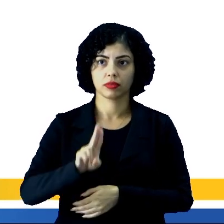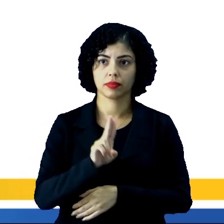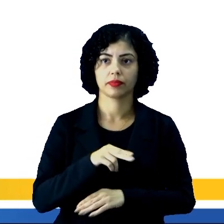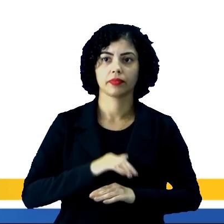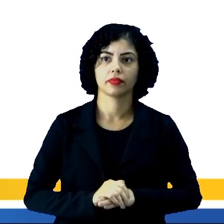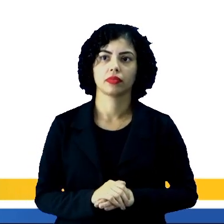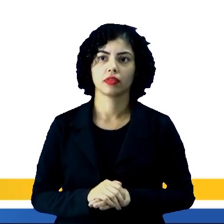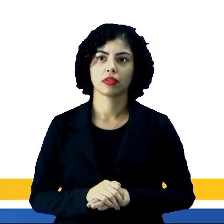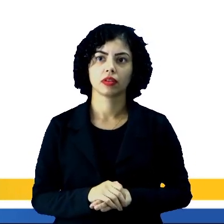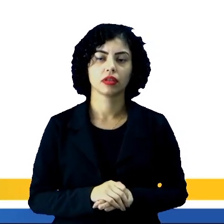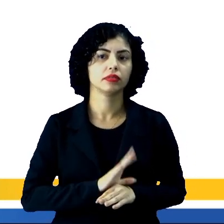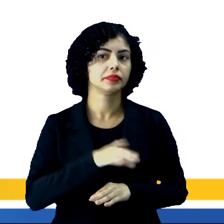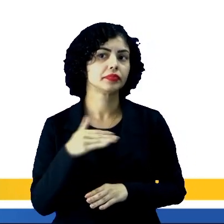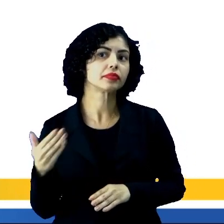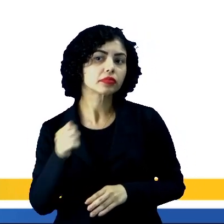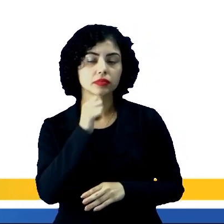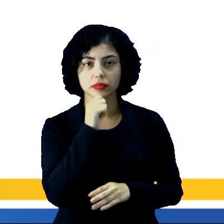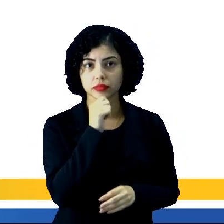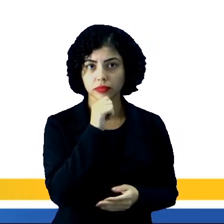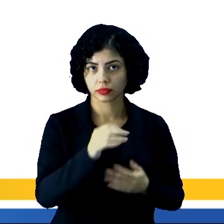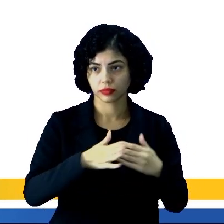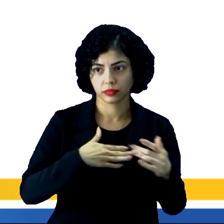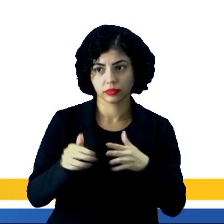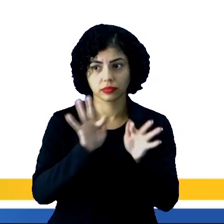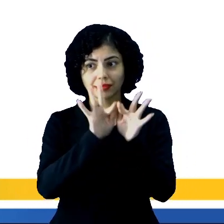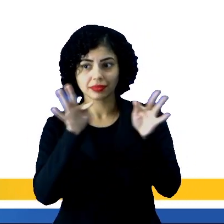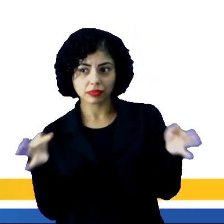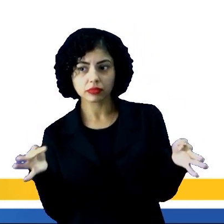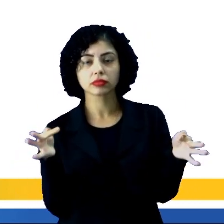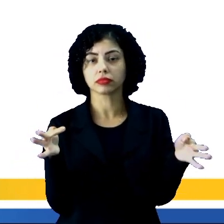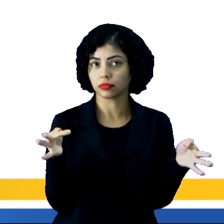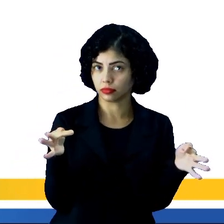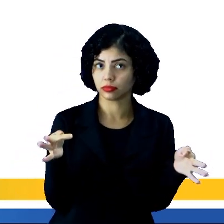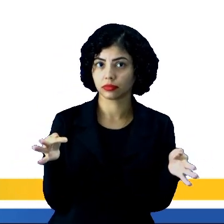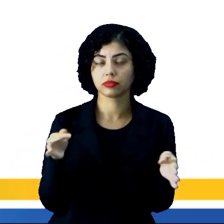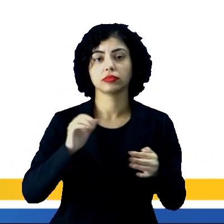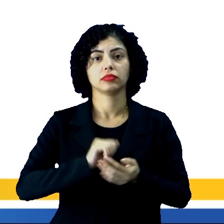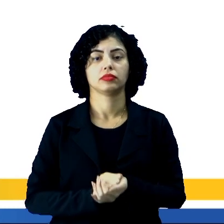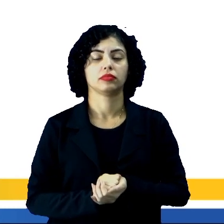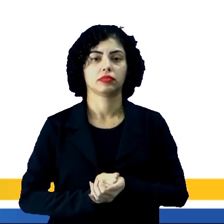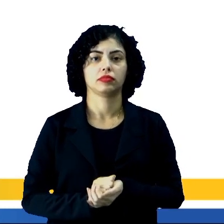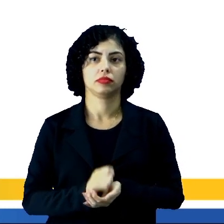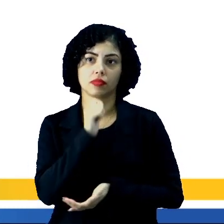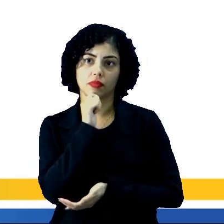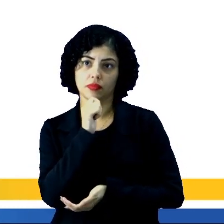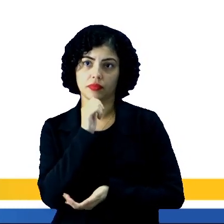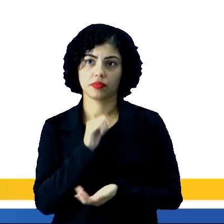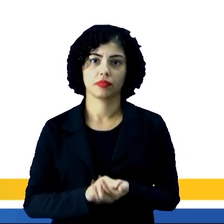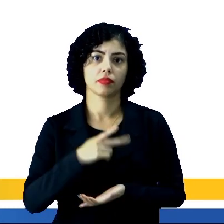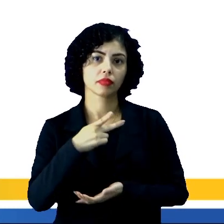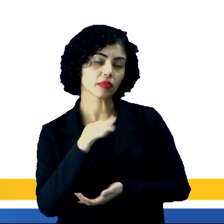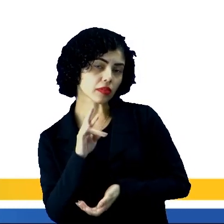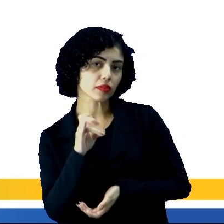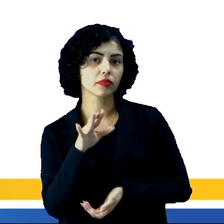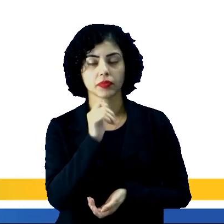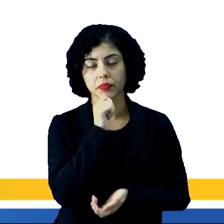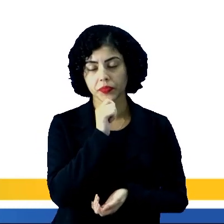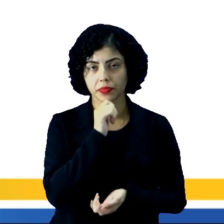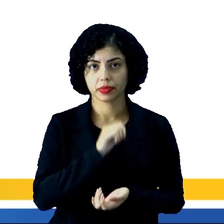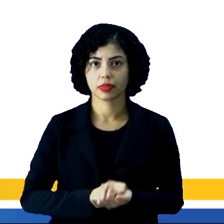é isso galera quando a gente tem qualquer frase oração né Período